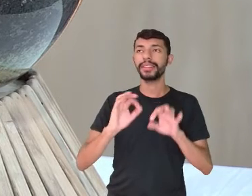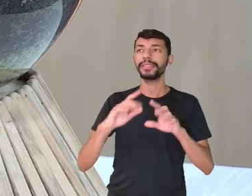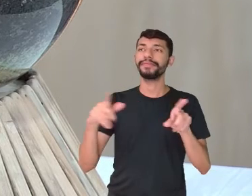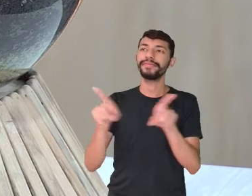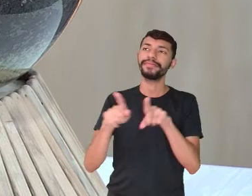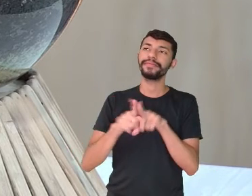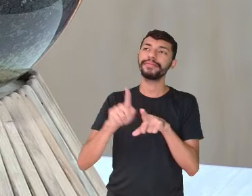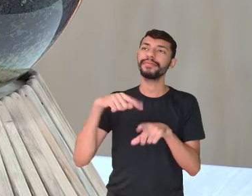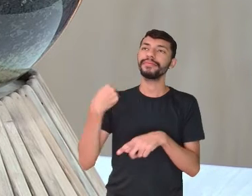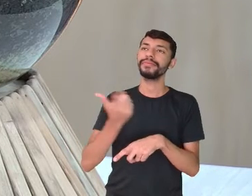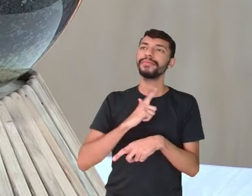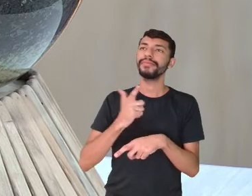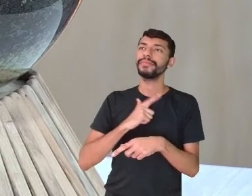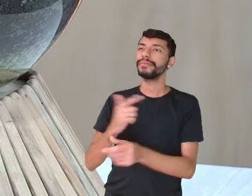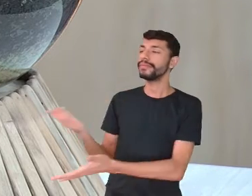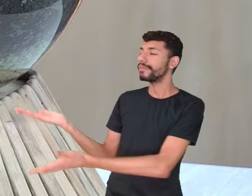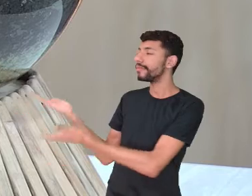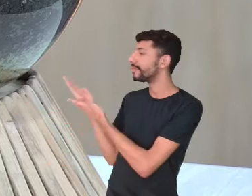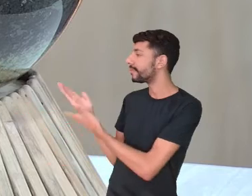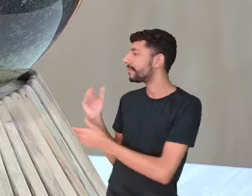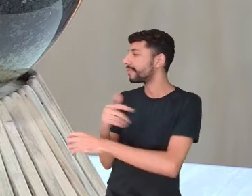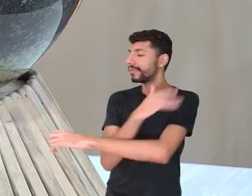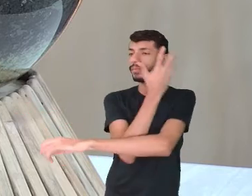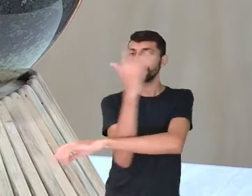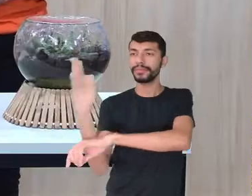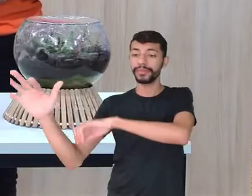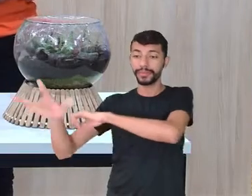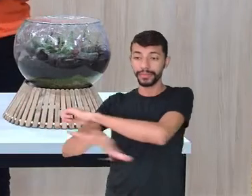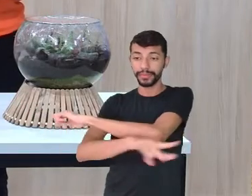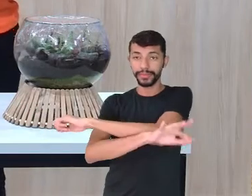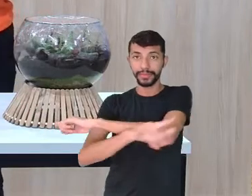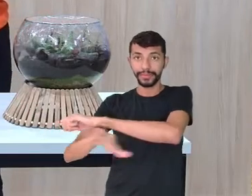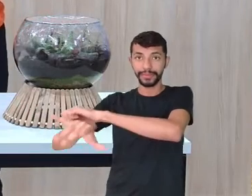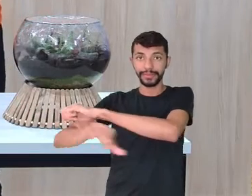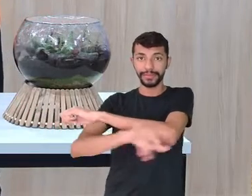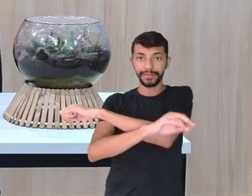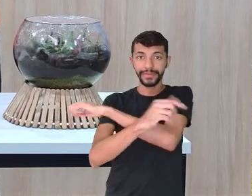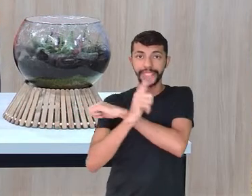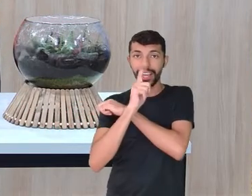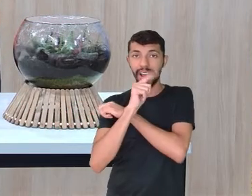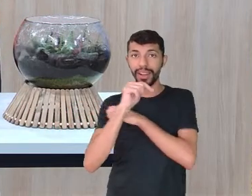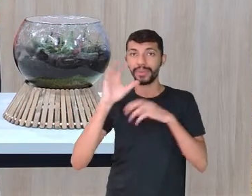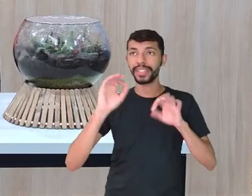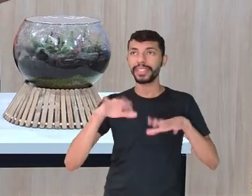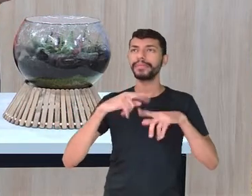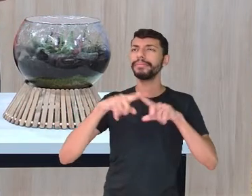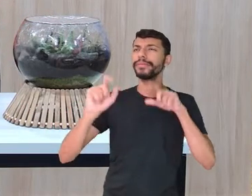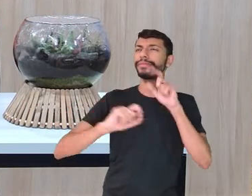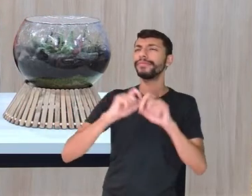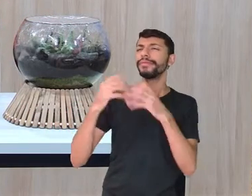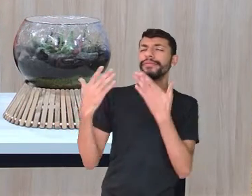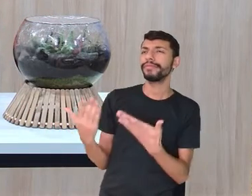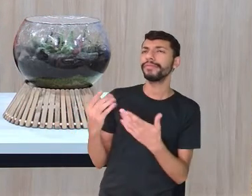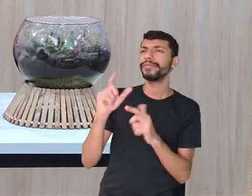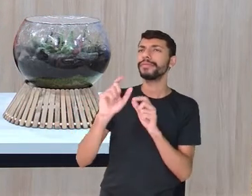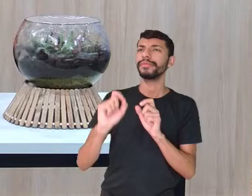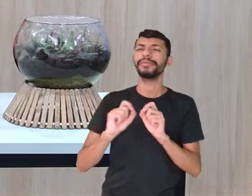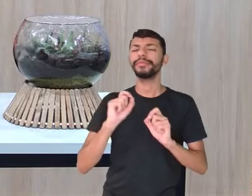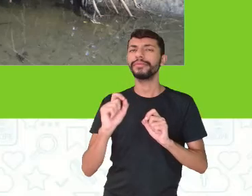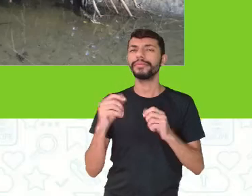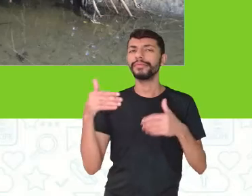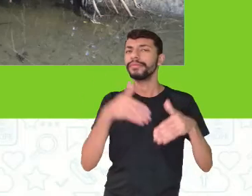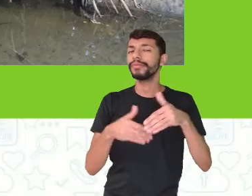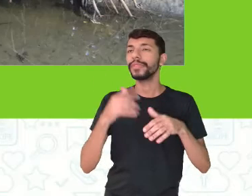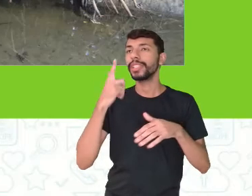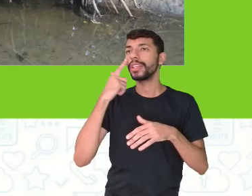o ecossistema aquático, não é? Mas o que é o ecossistema aquático? Quem faz parte, não é?